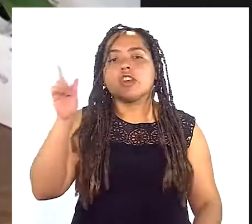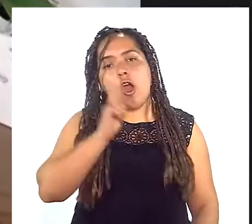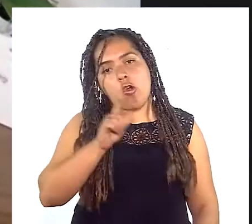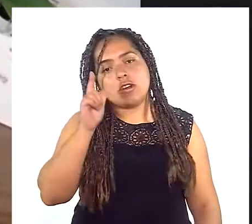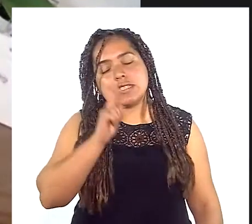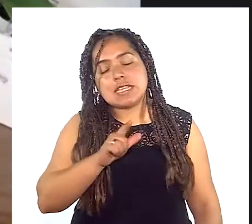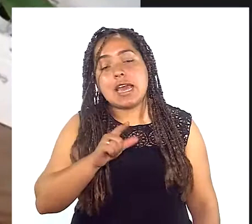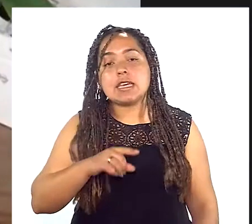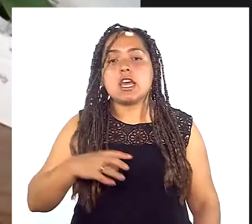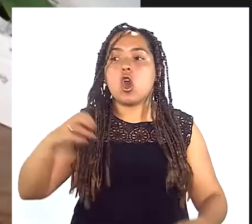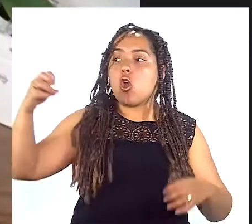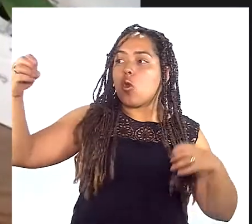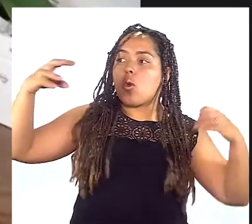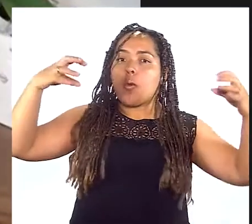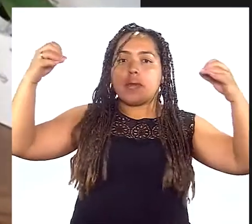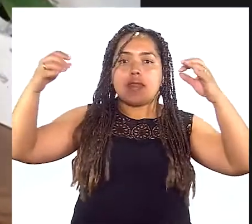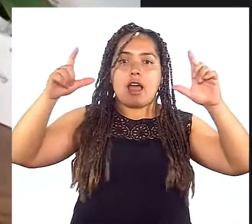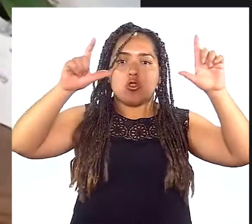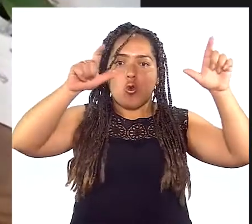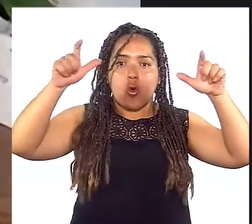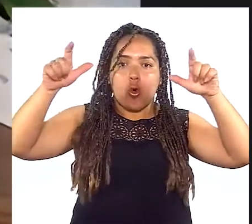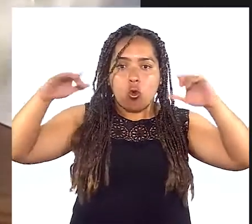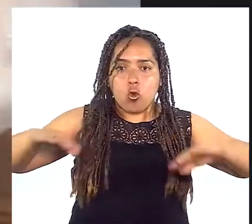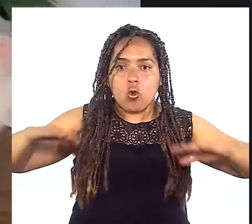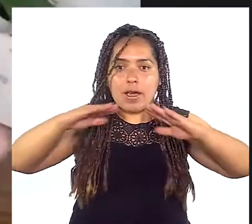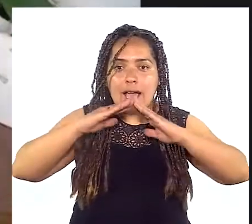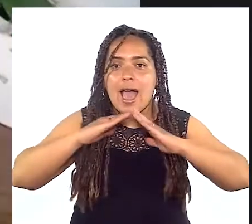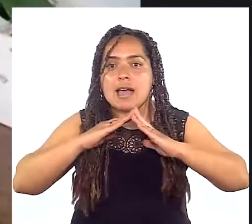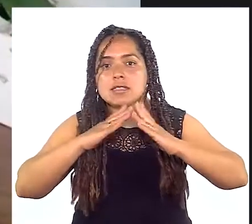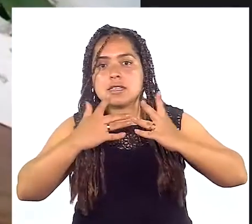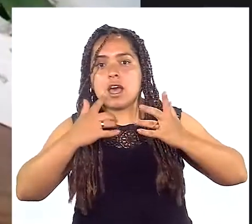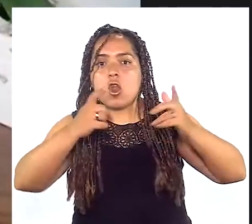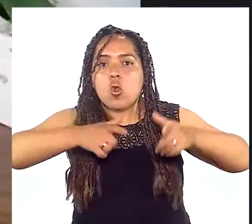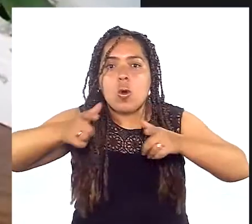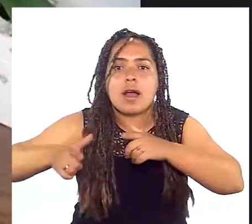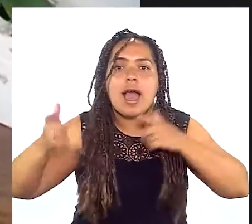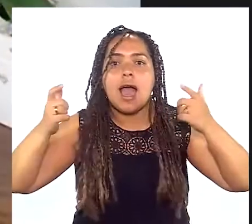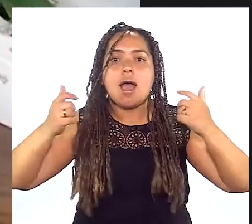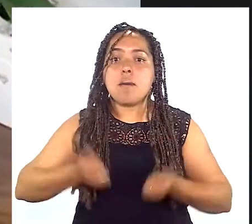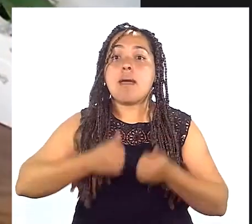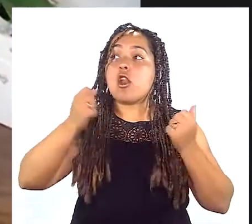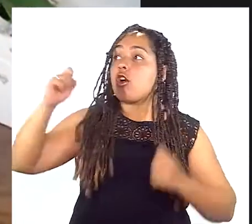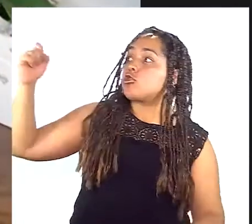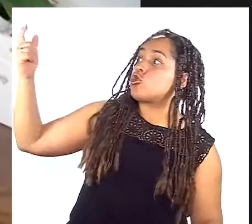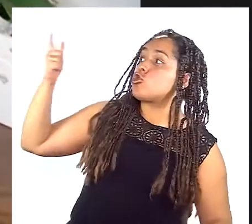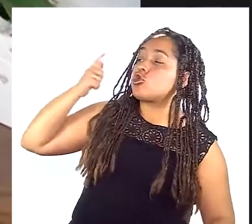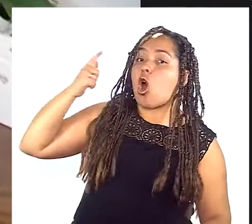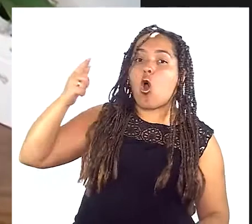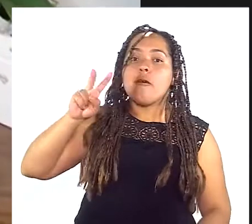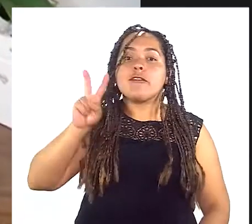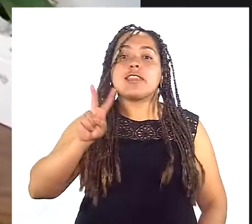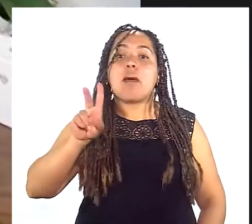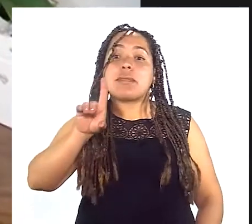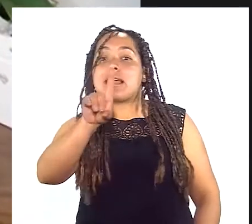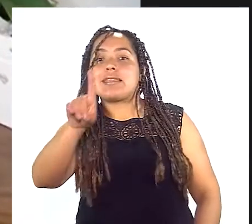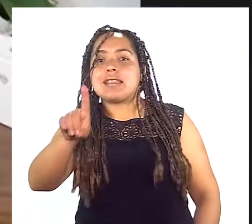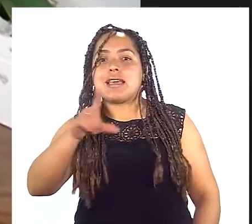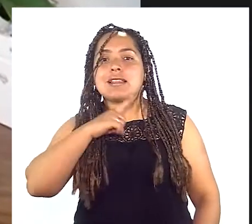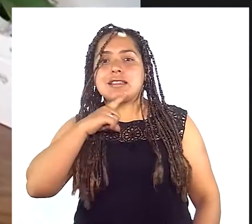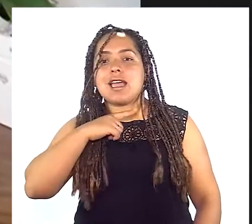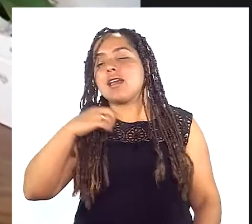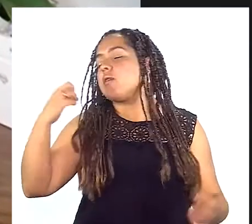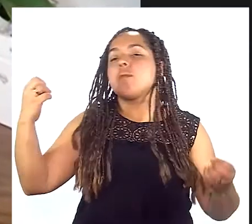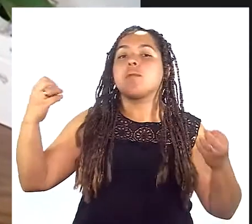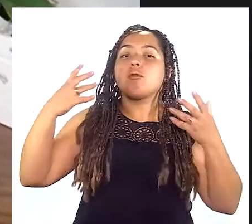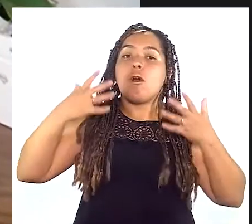bem iluminado, então com luz solar, né, que a gente sabe do poder do sol, da vitamina D, em proteção também